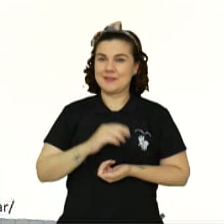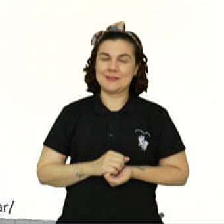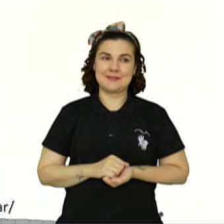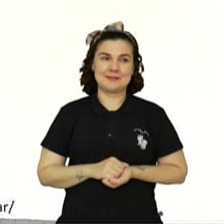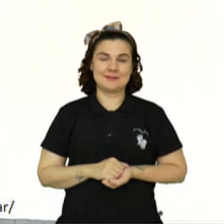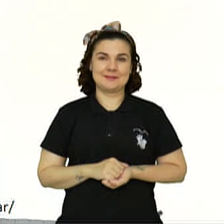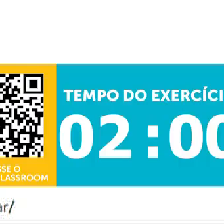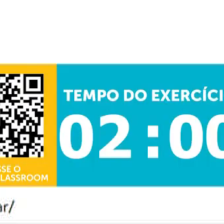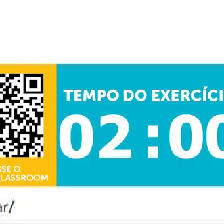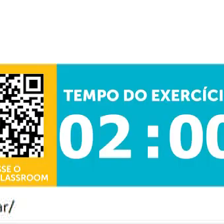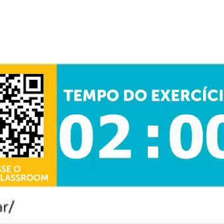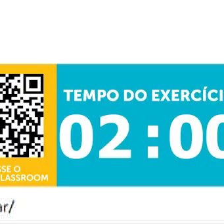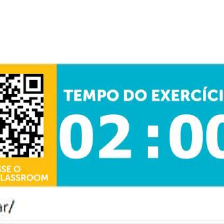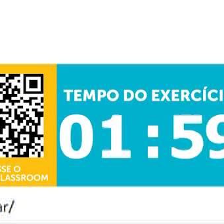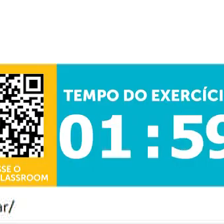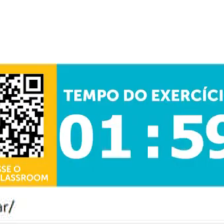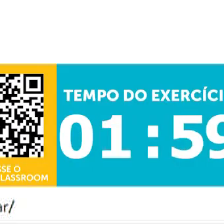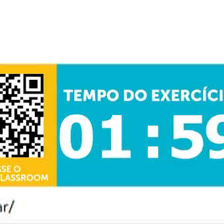resposta.